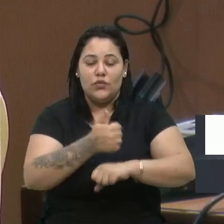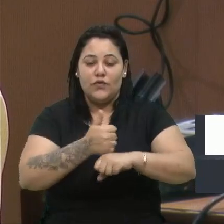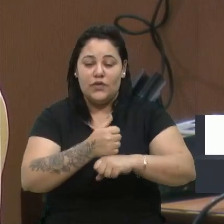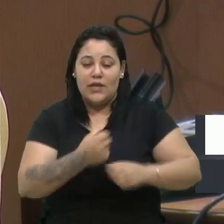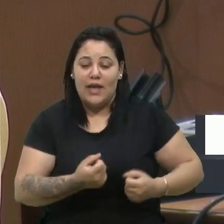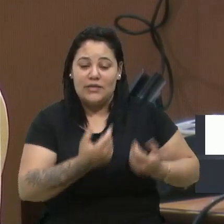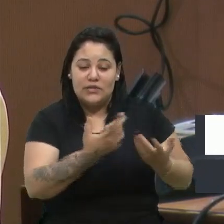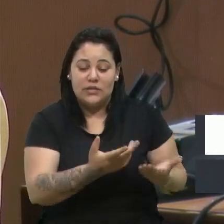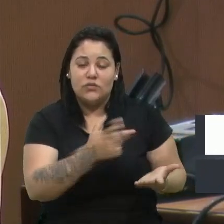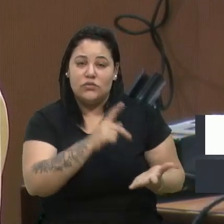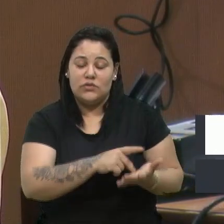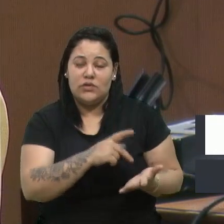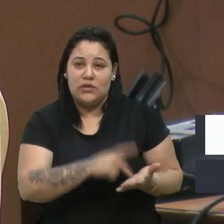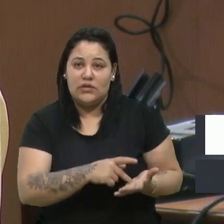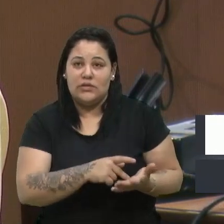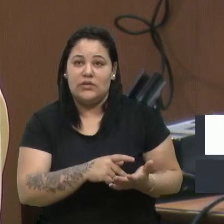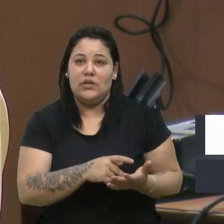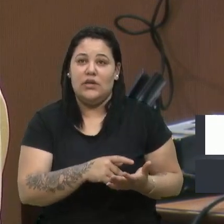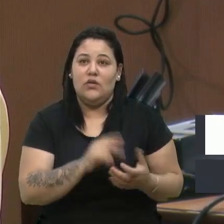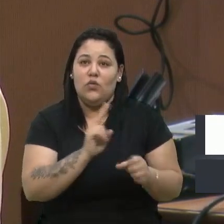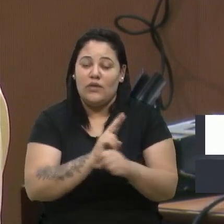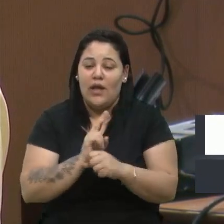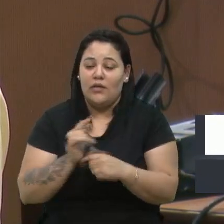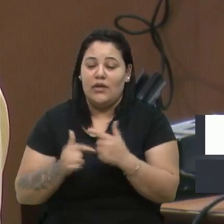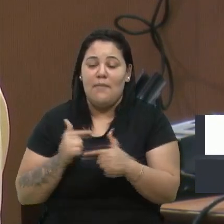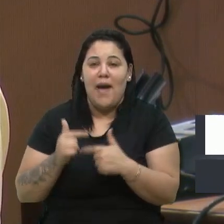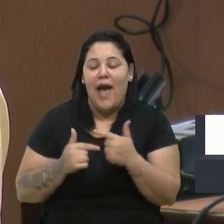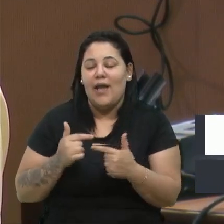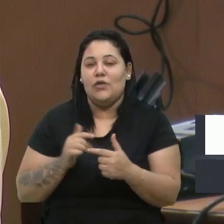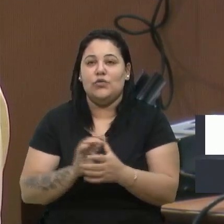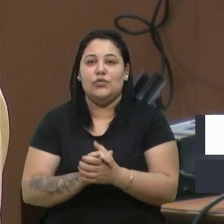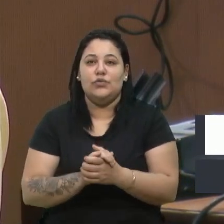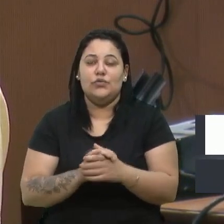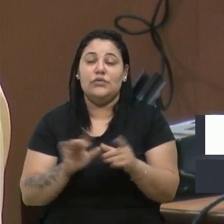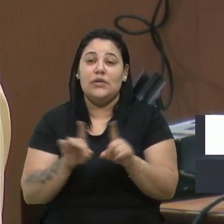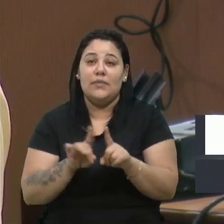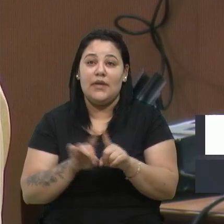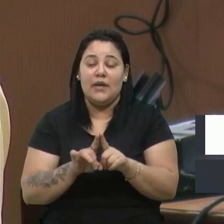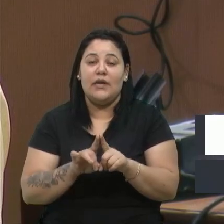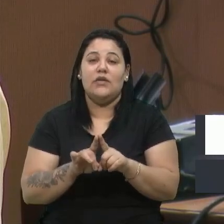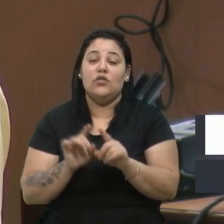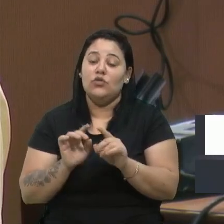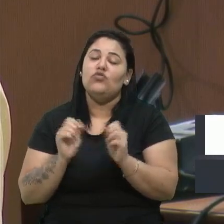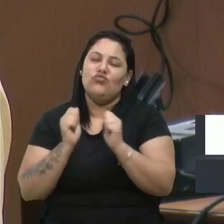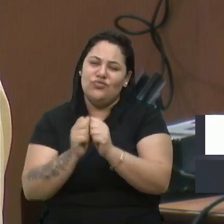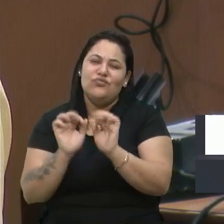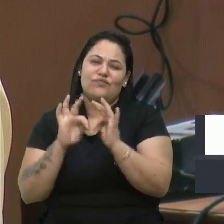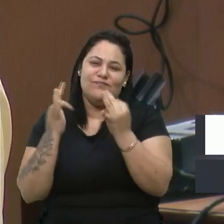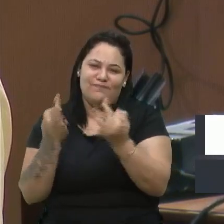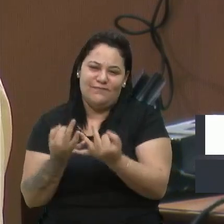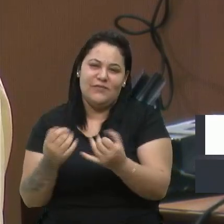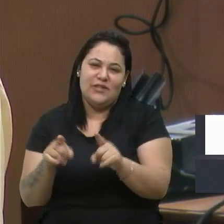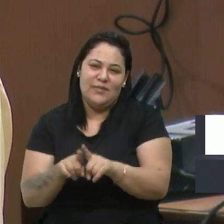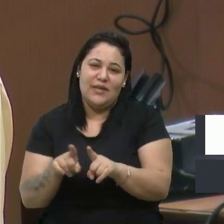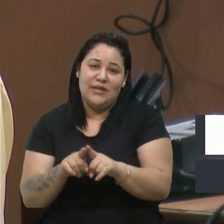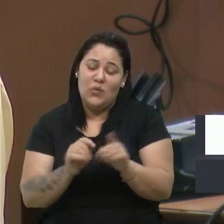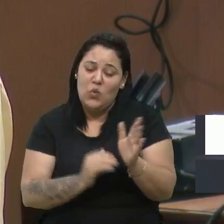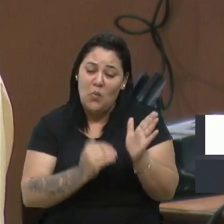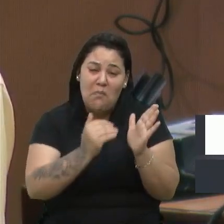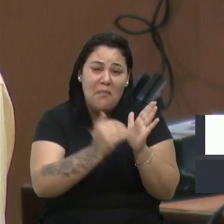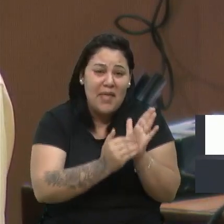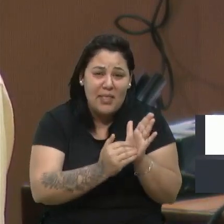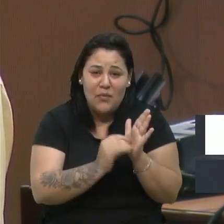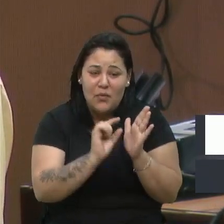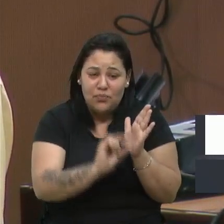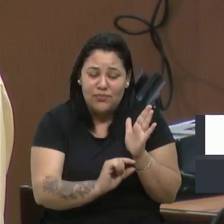fato, condições de serviço, dando a eles também condições para com seus familiares. E o mínimo que esta casa está